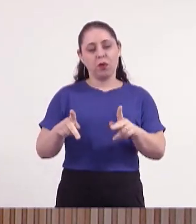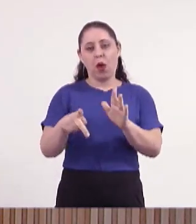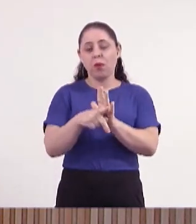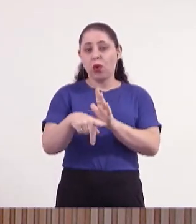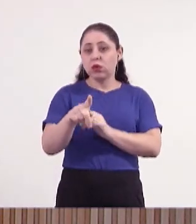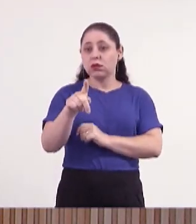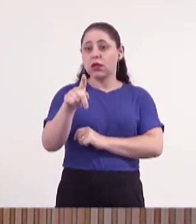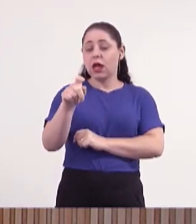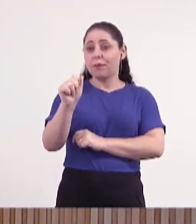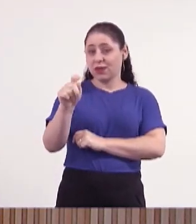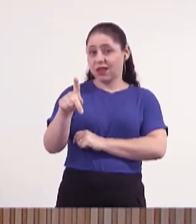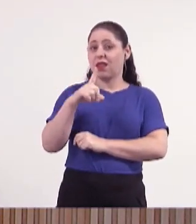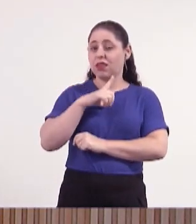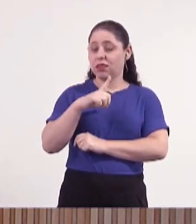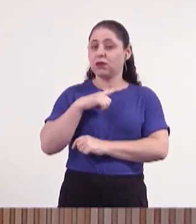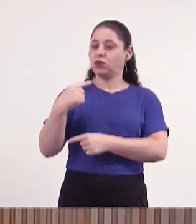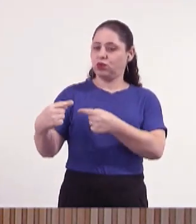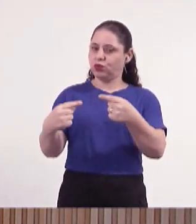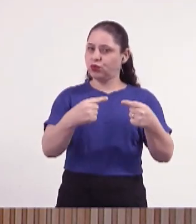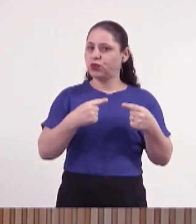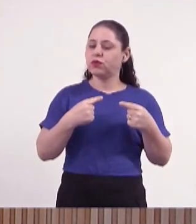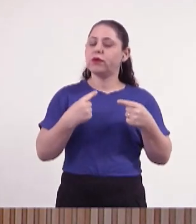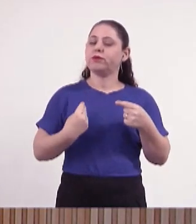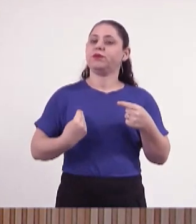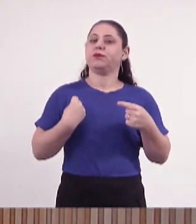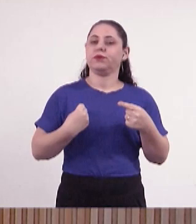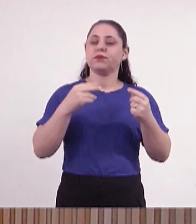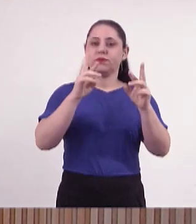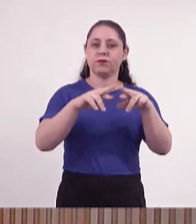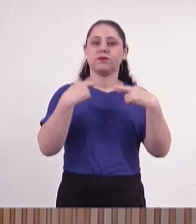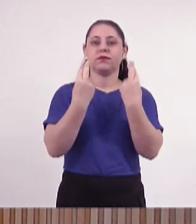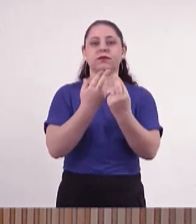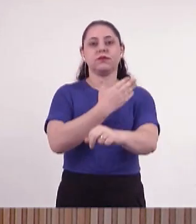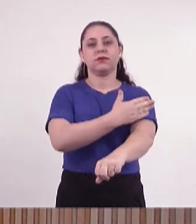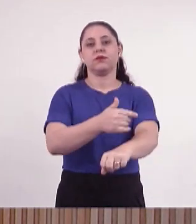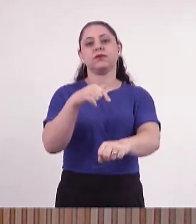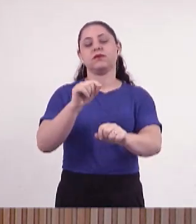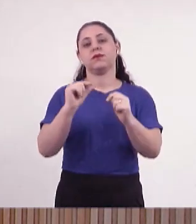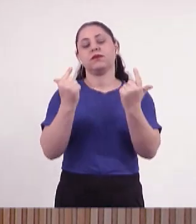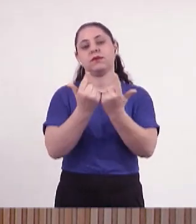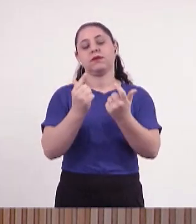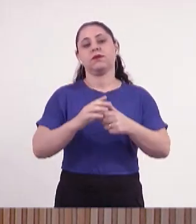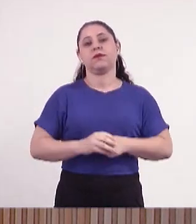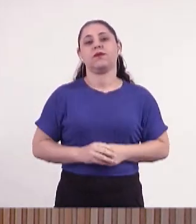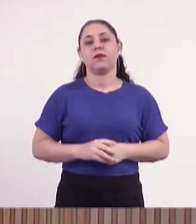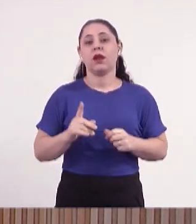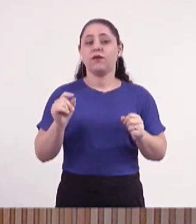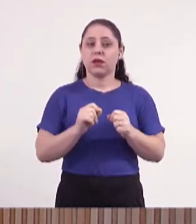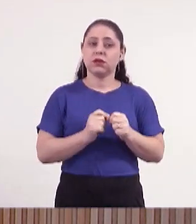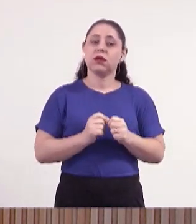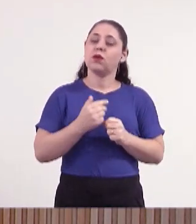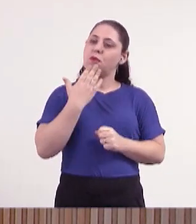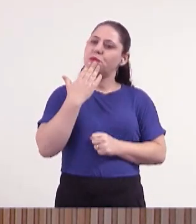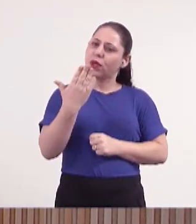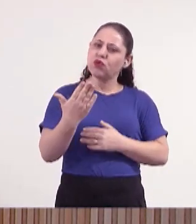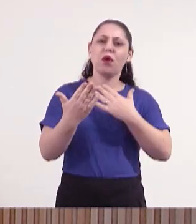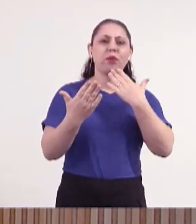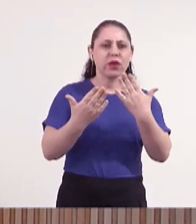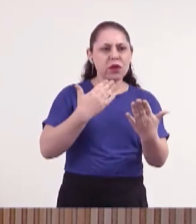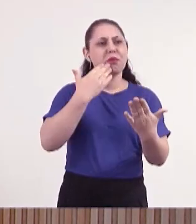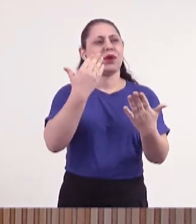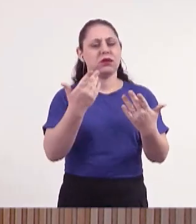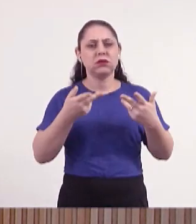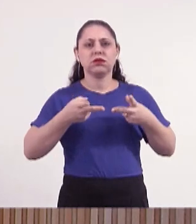aposentados têm participado muito dos debates, das discussões, das sessões aqui na Assembleia Legislativa, fazendo várias reivindicações